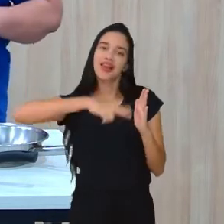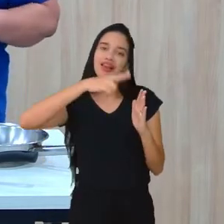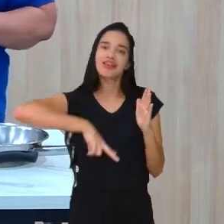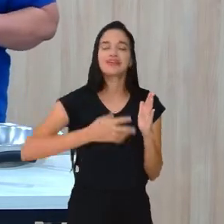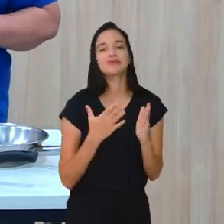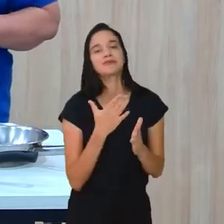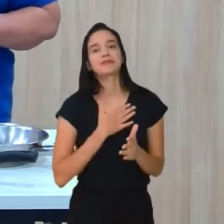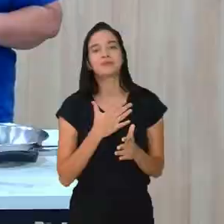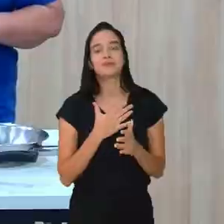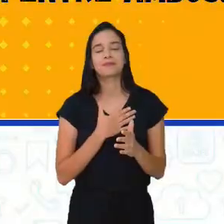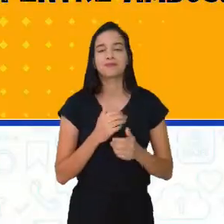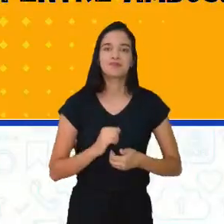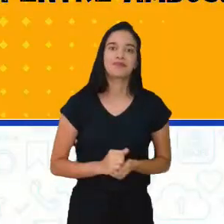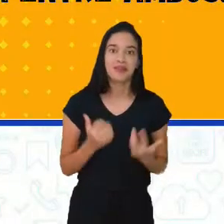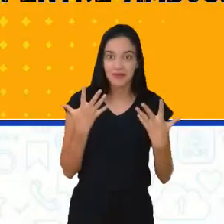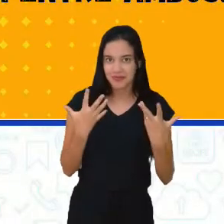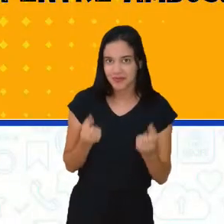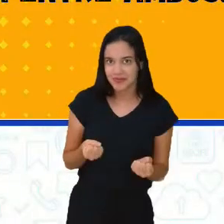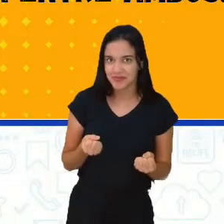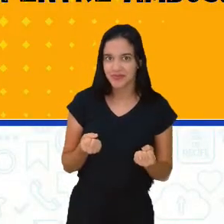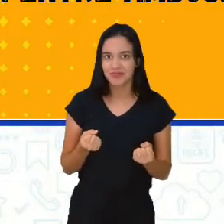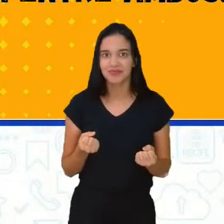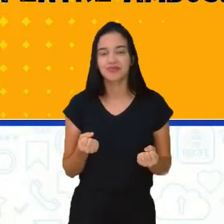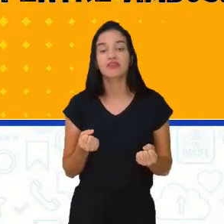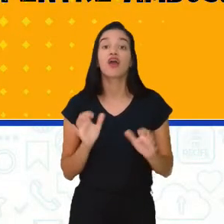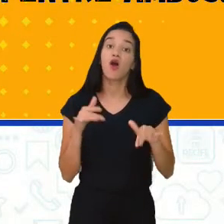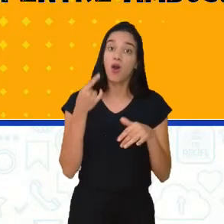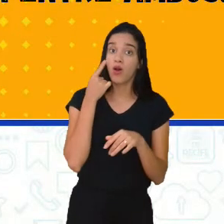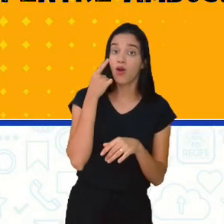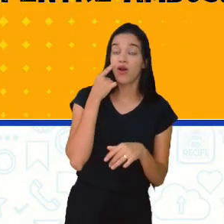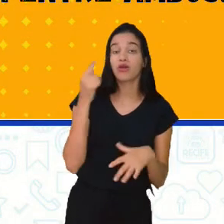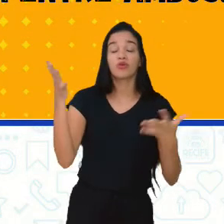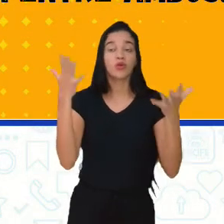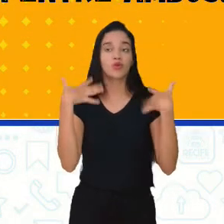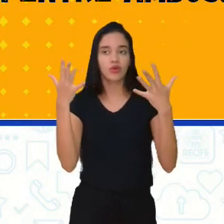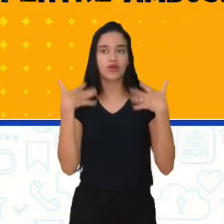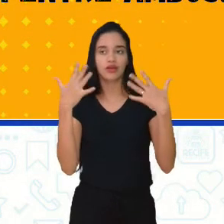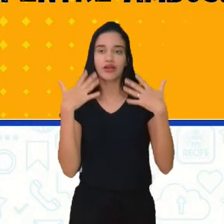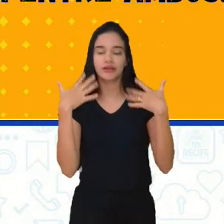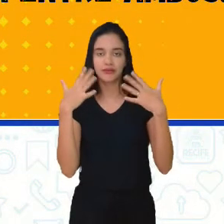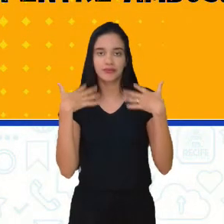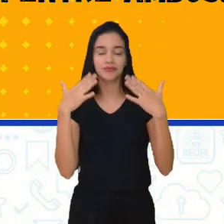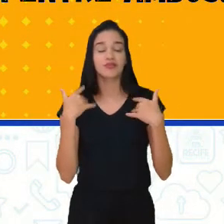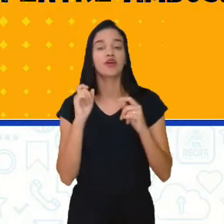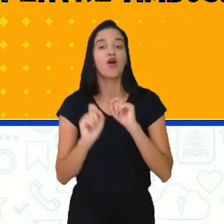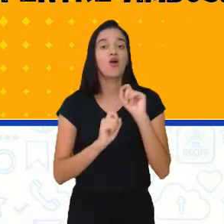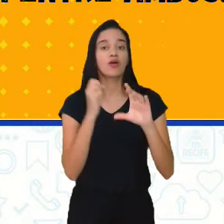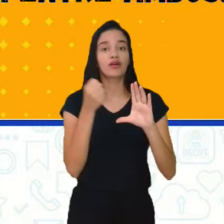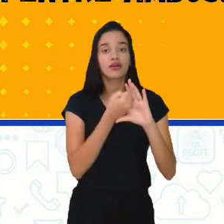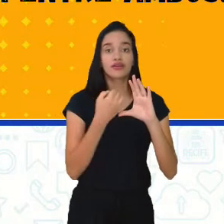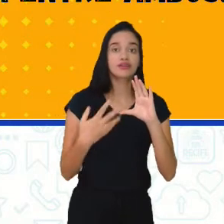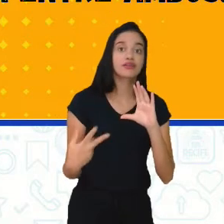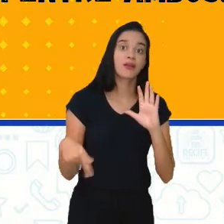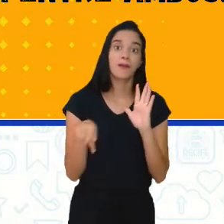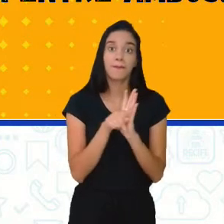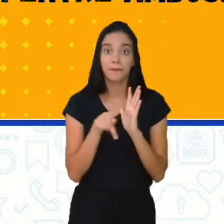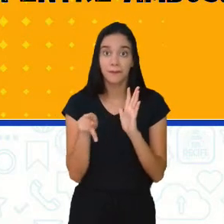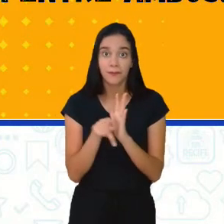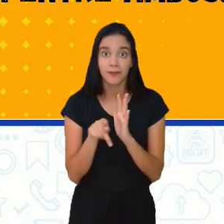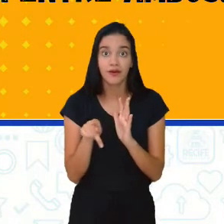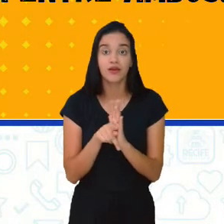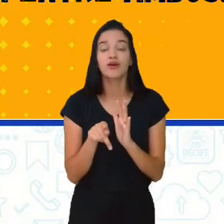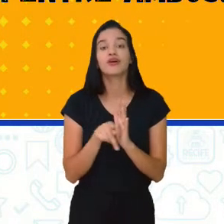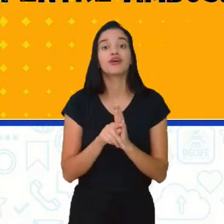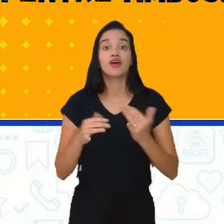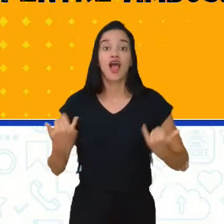Acompanhe a leitura agora comigo. Vamos lá? O calor, energia calorífica, é caracterizado pela transferência